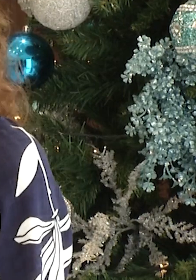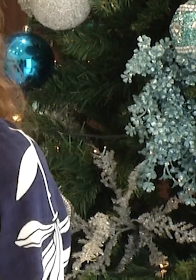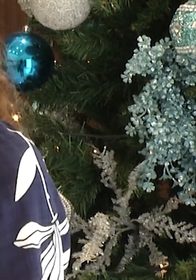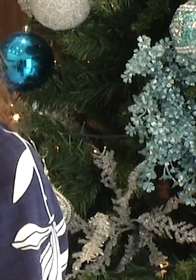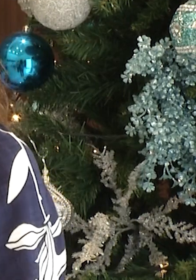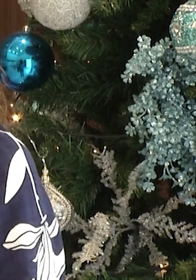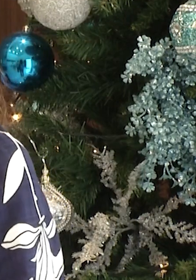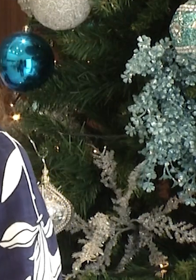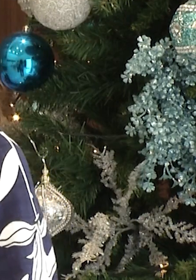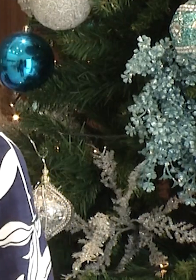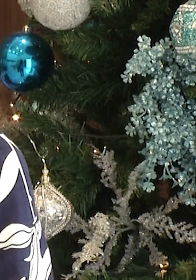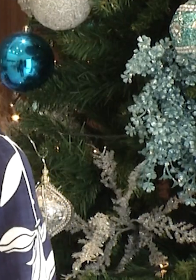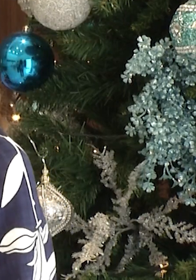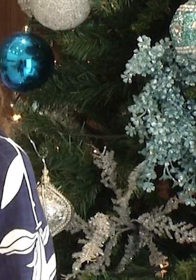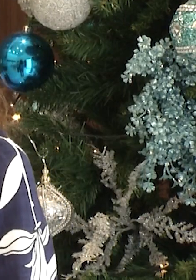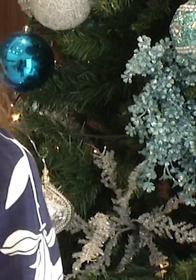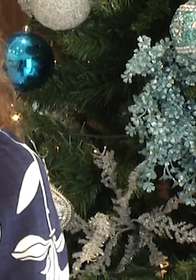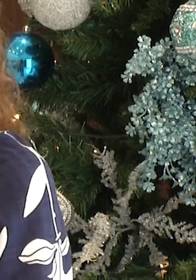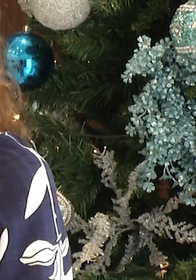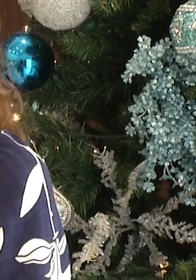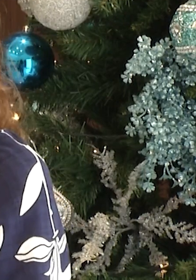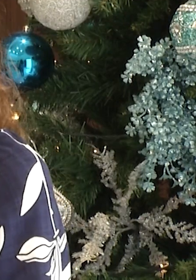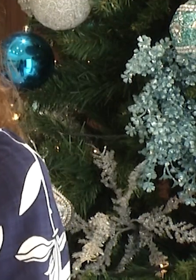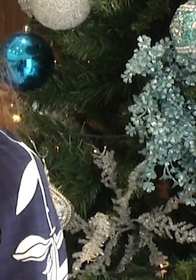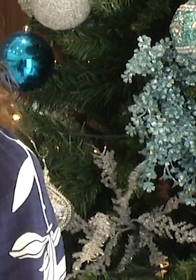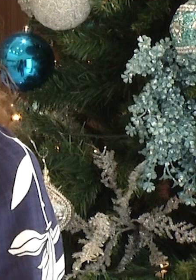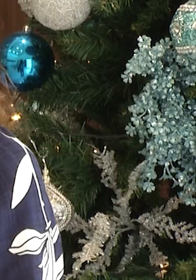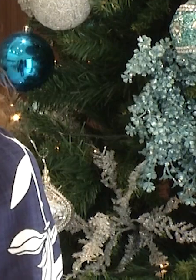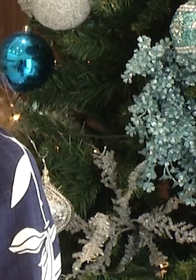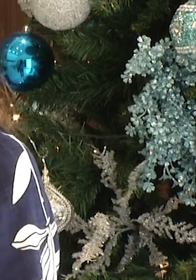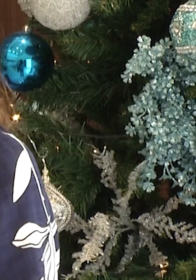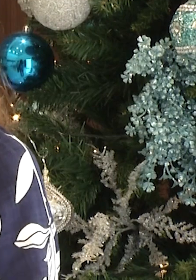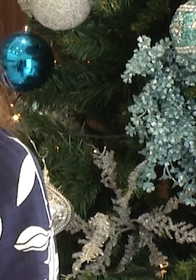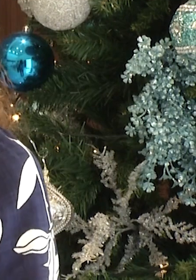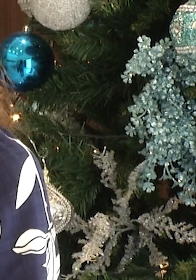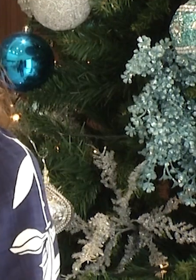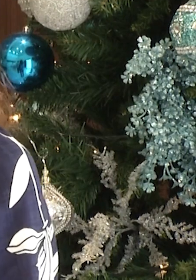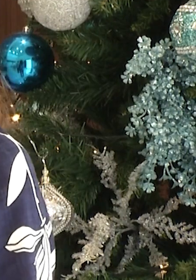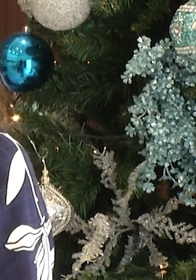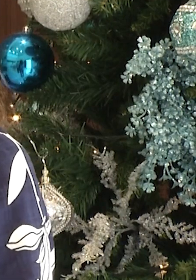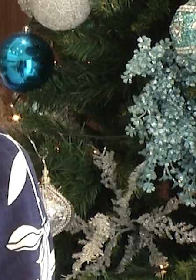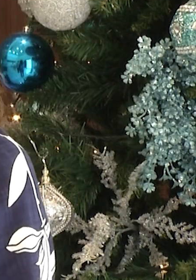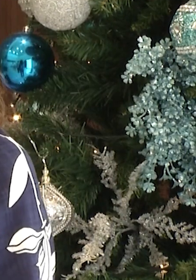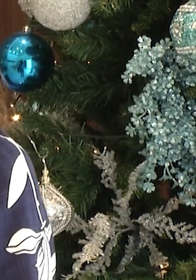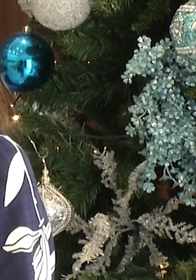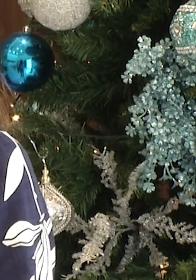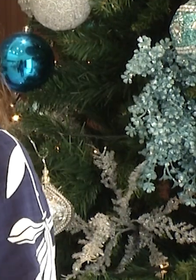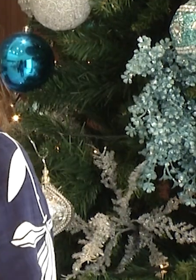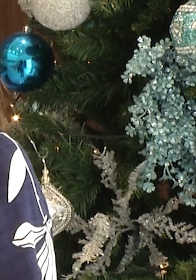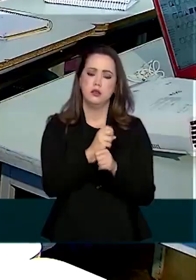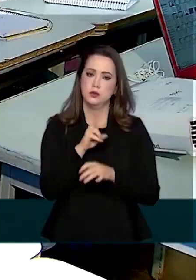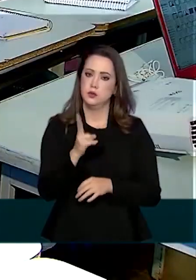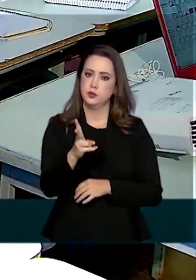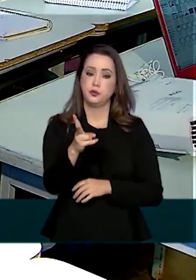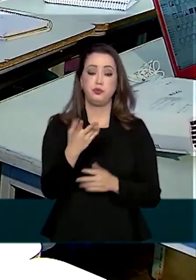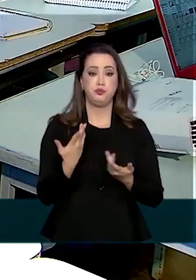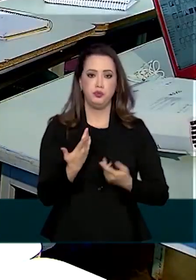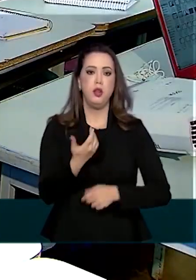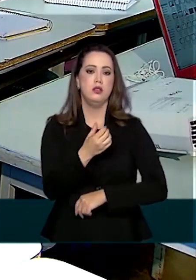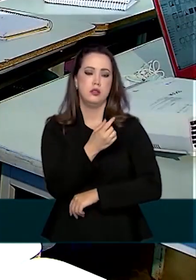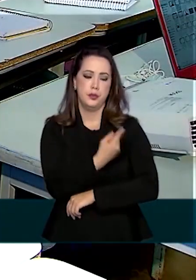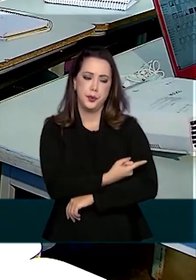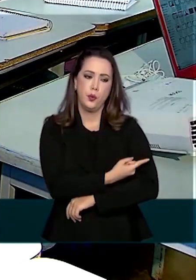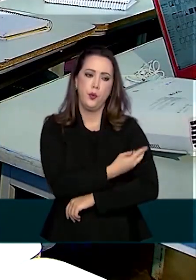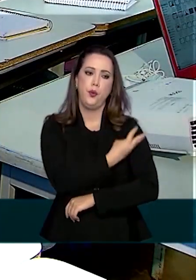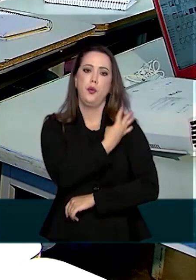com muita alegria, mas mantê-lo é bem difícil. Então, assim, ações já estão sendo